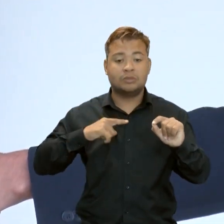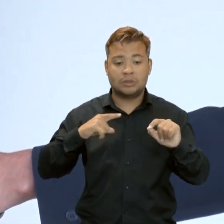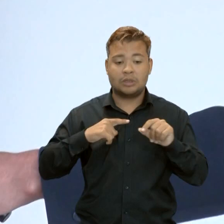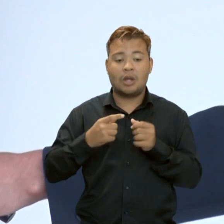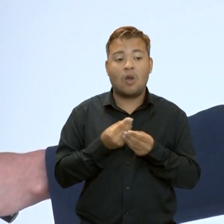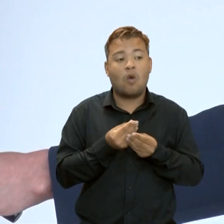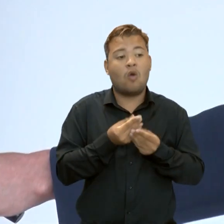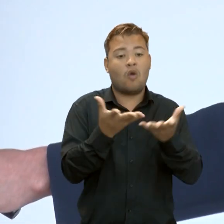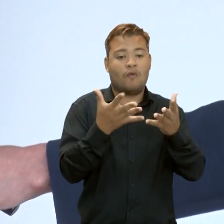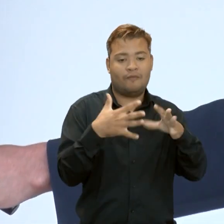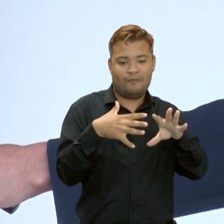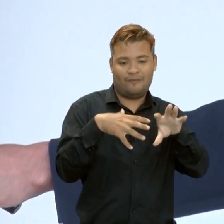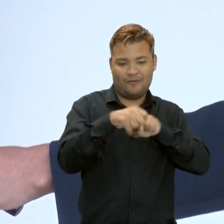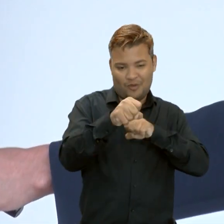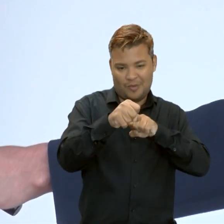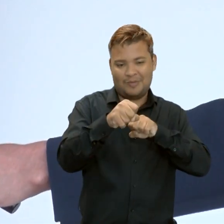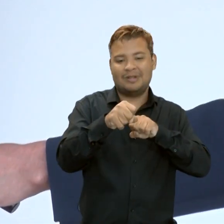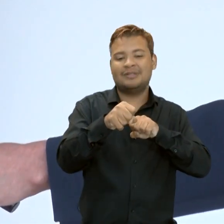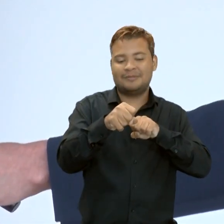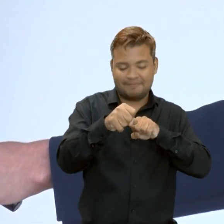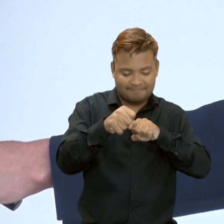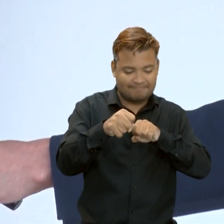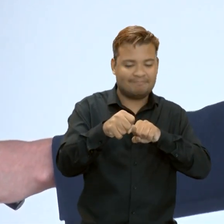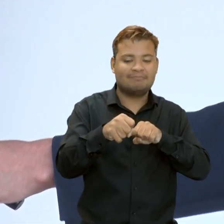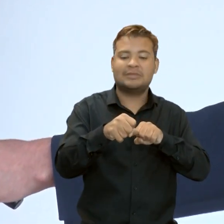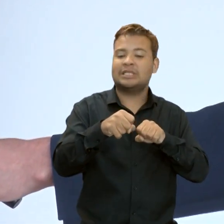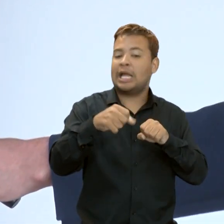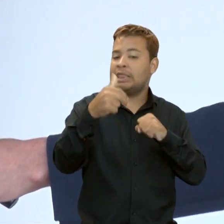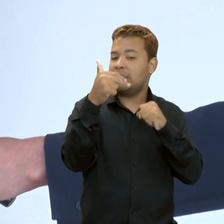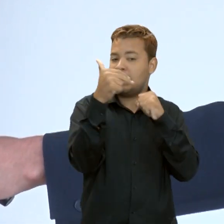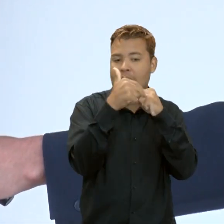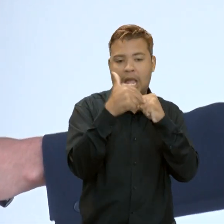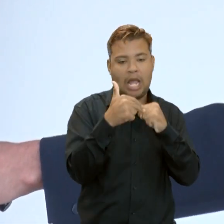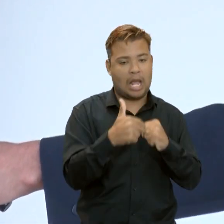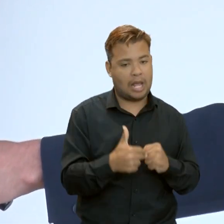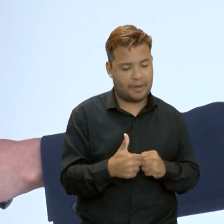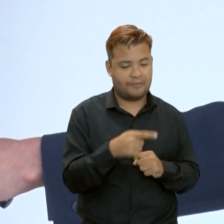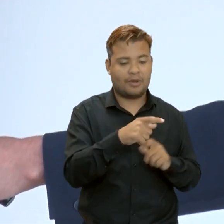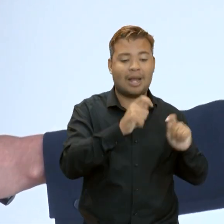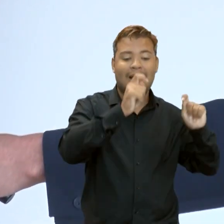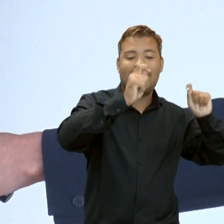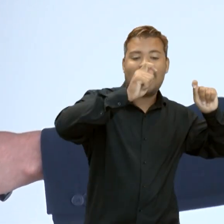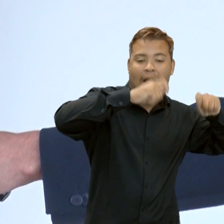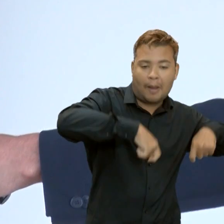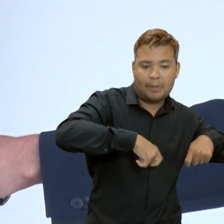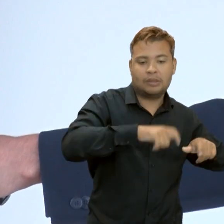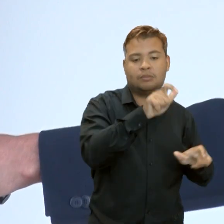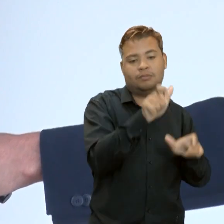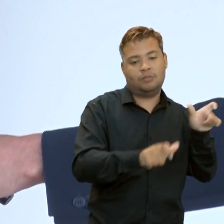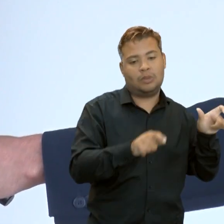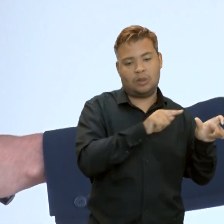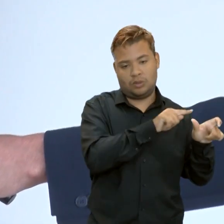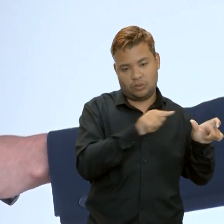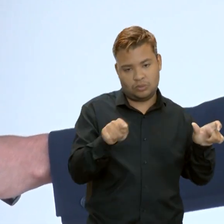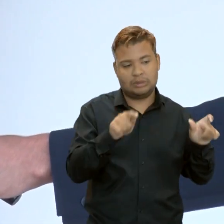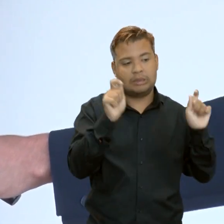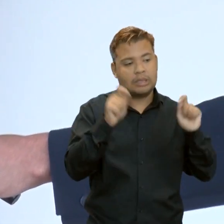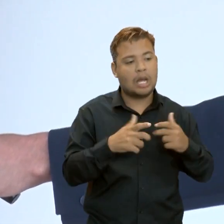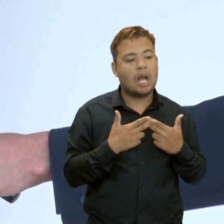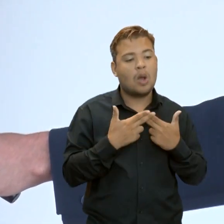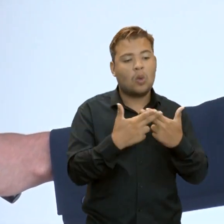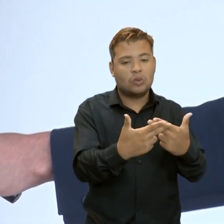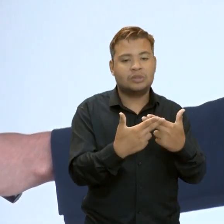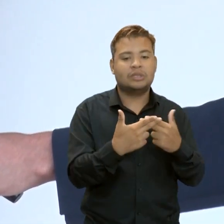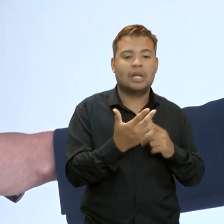né em diferentes em diferentes níveis paraa capacitação das pessoas para utilizar né as tecnologias da